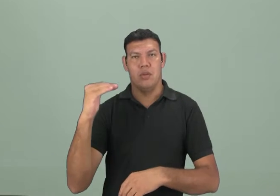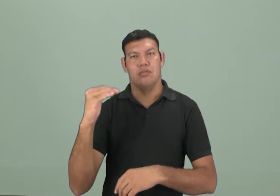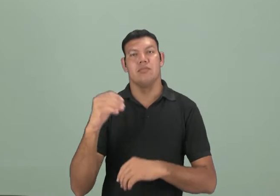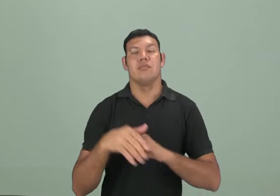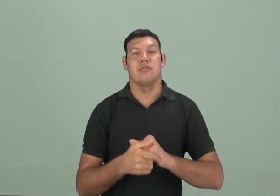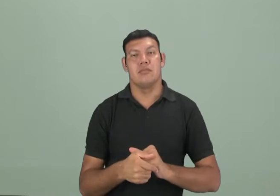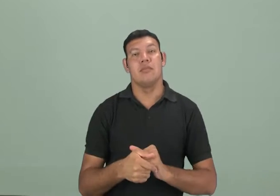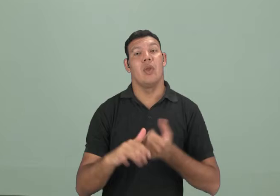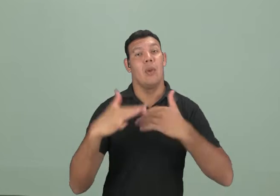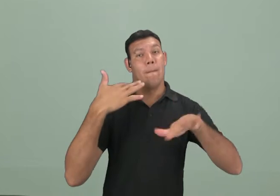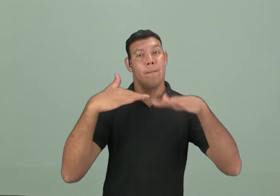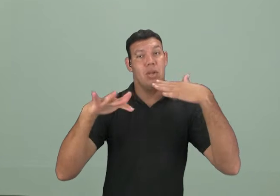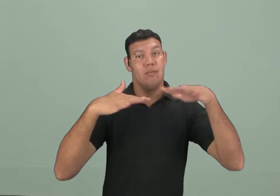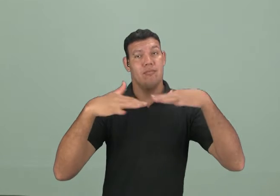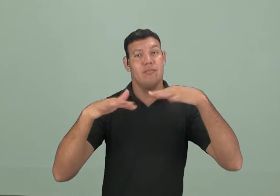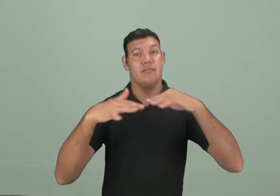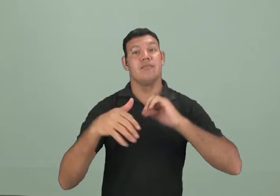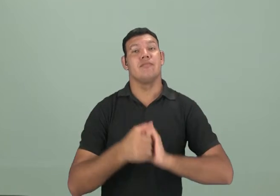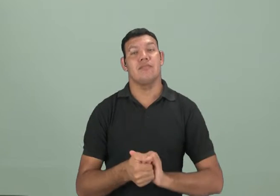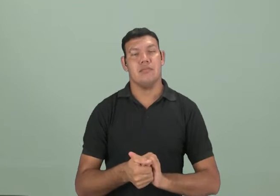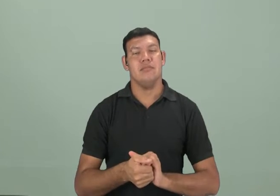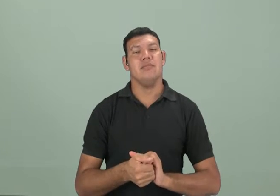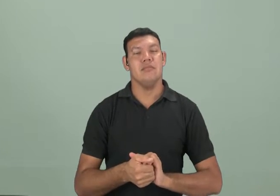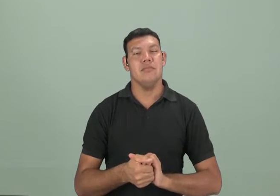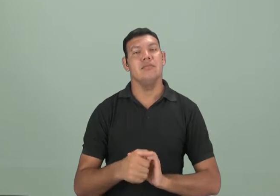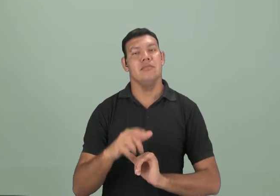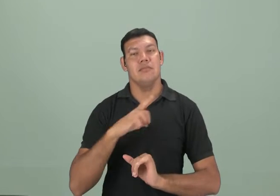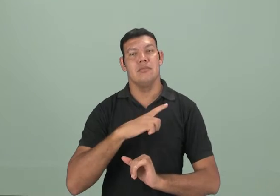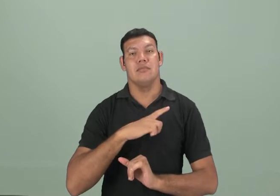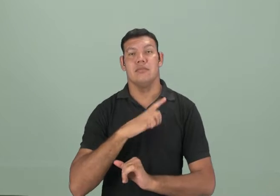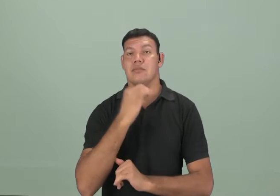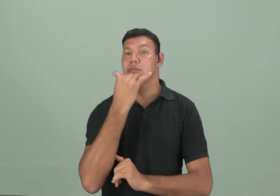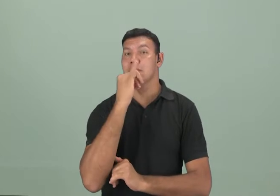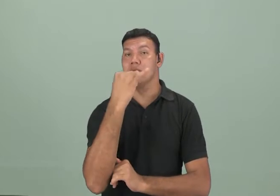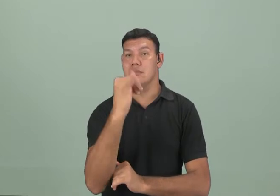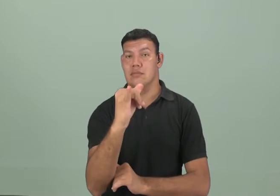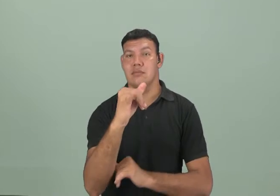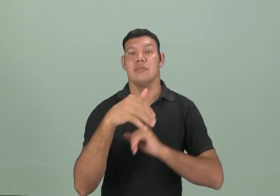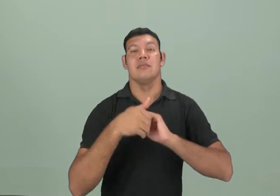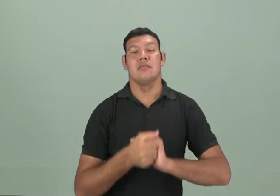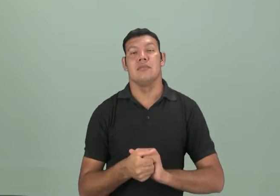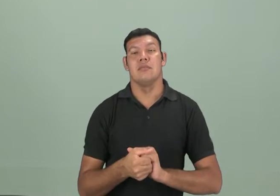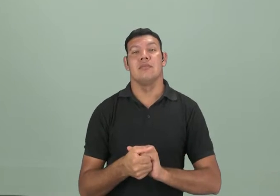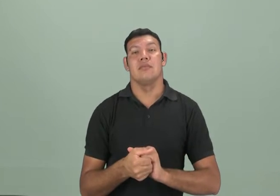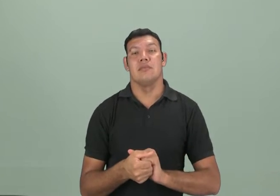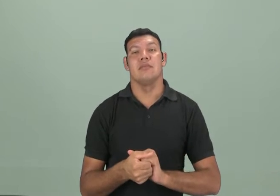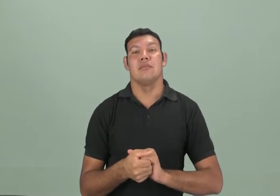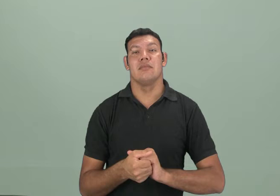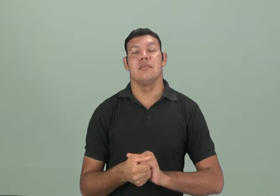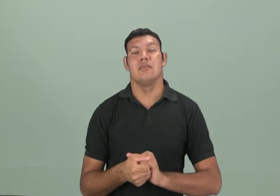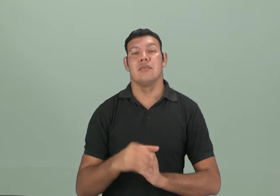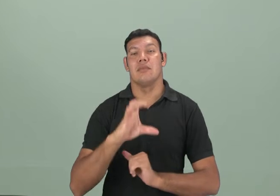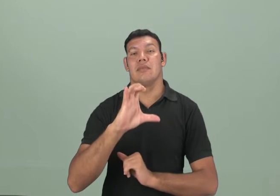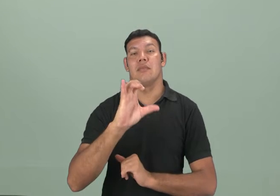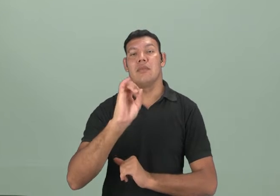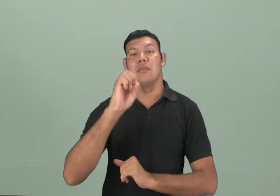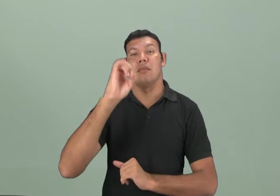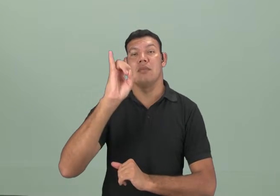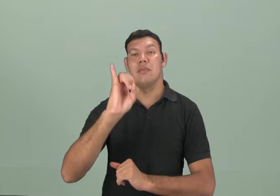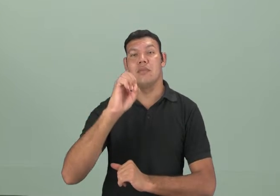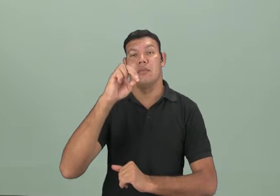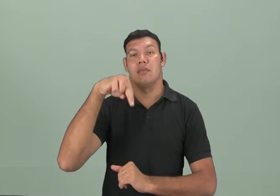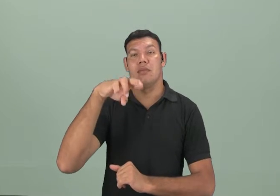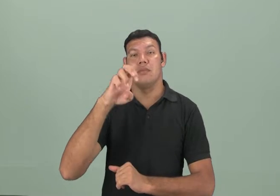uma perturbação que transporta aí energia, Vai transportar energia cinética. E isso é a